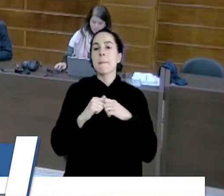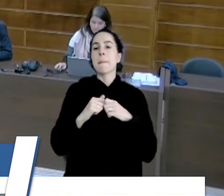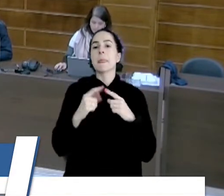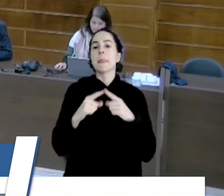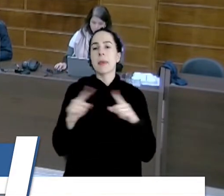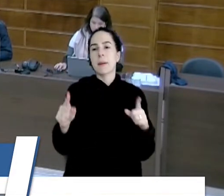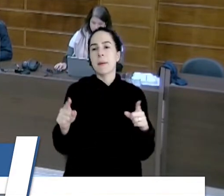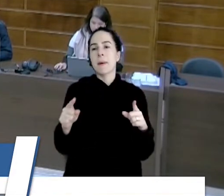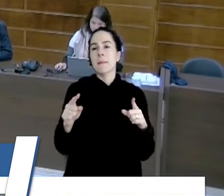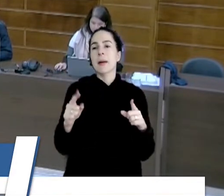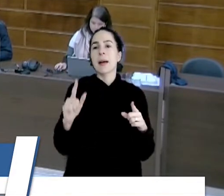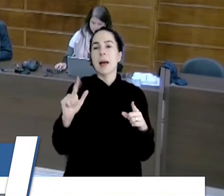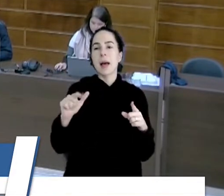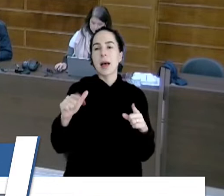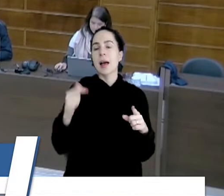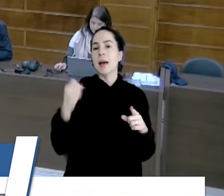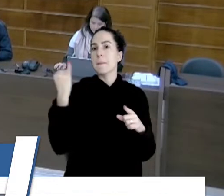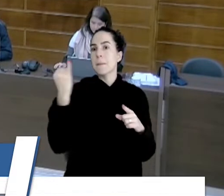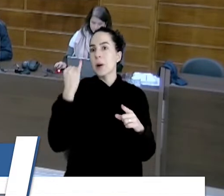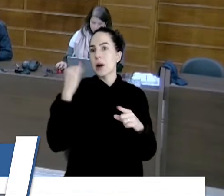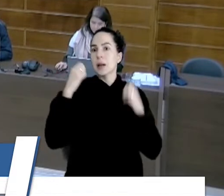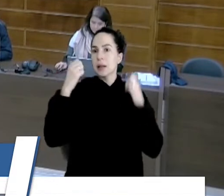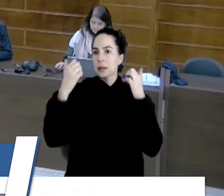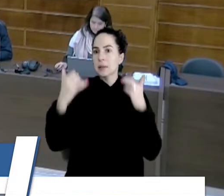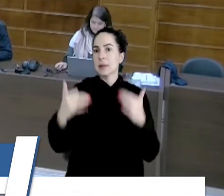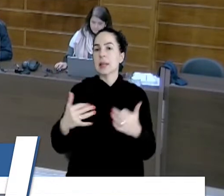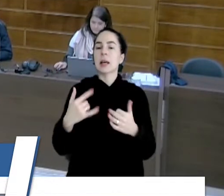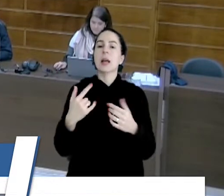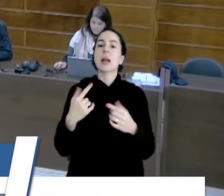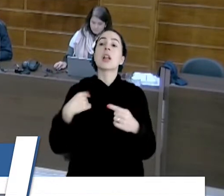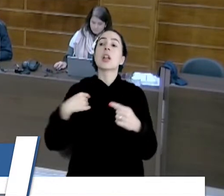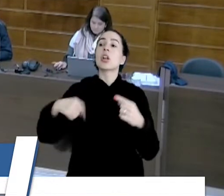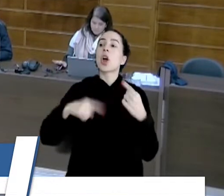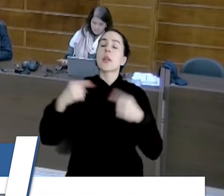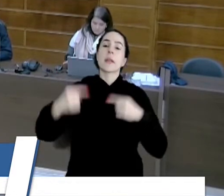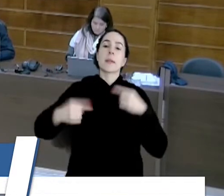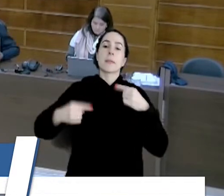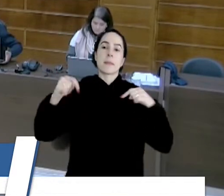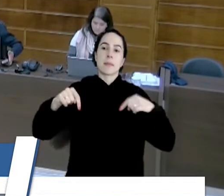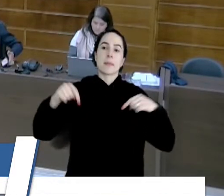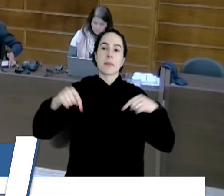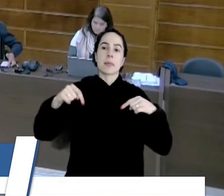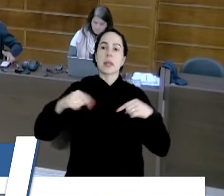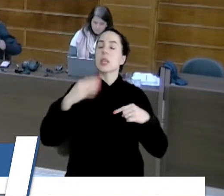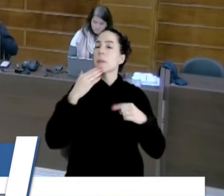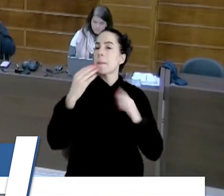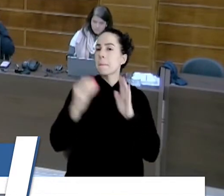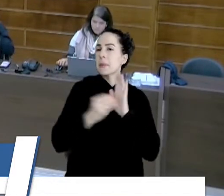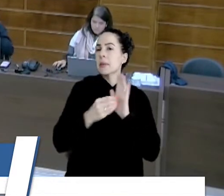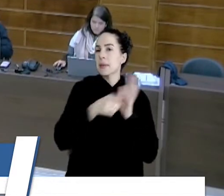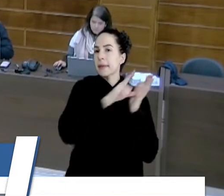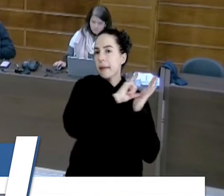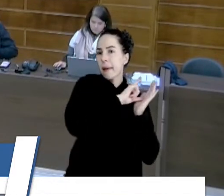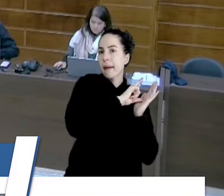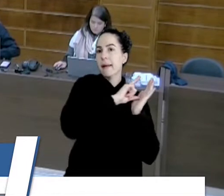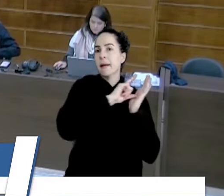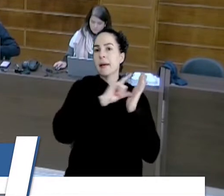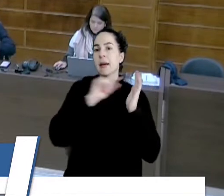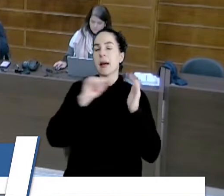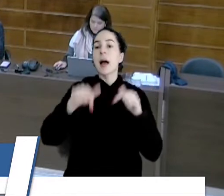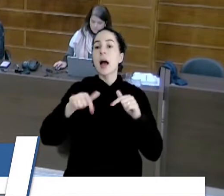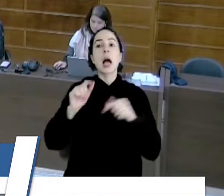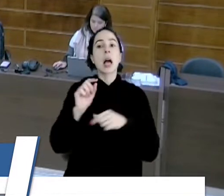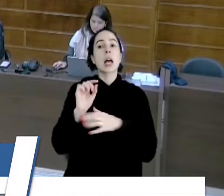bom ressaltar também a importância. O que nós estamos discutindo aqui, em requerimentos anteriores, é a questão de segurança pública,